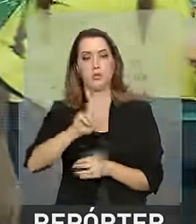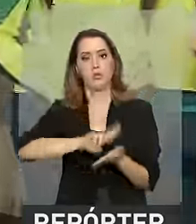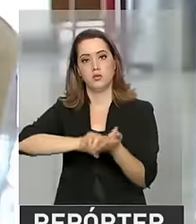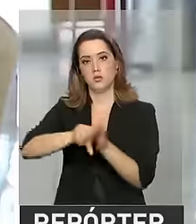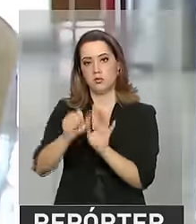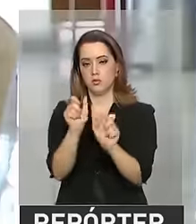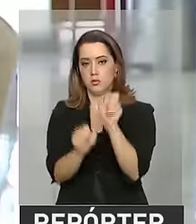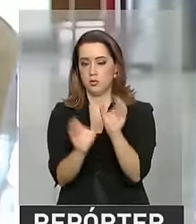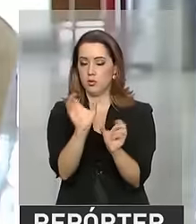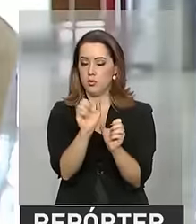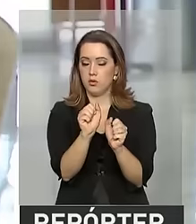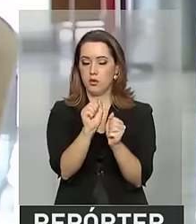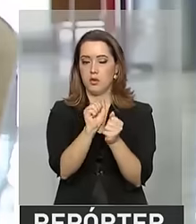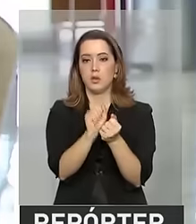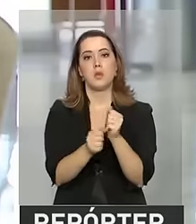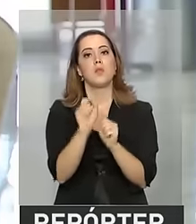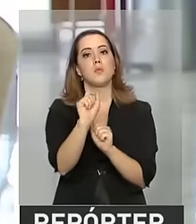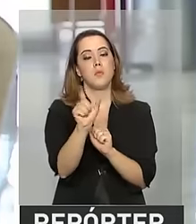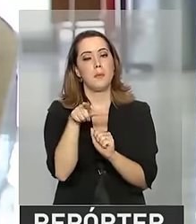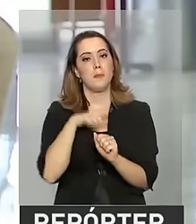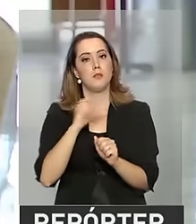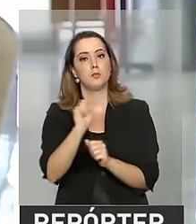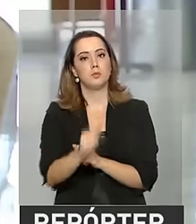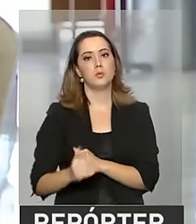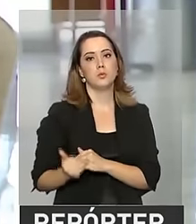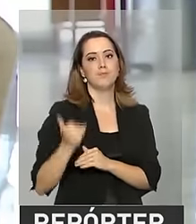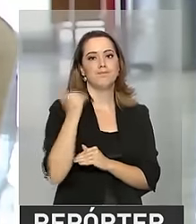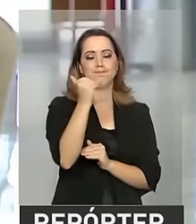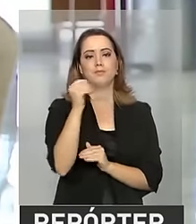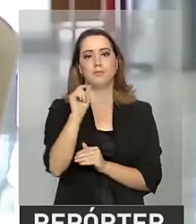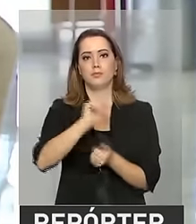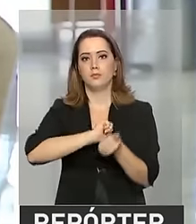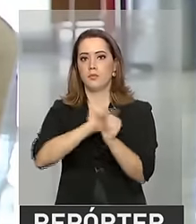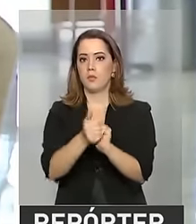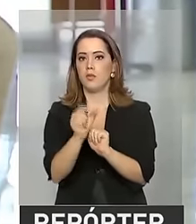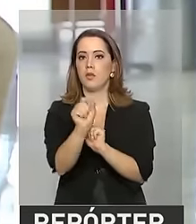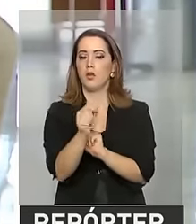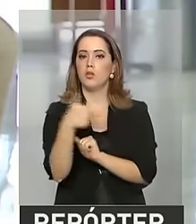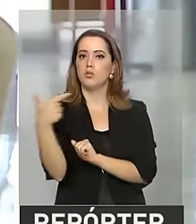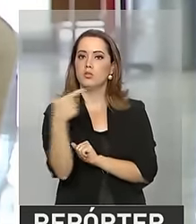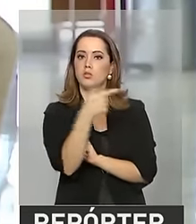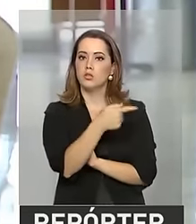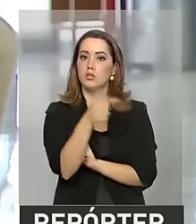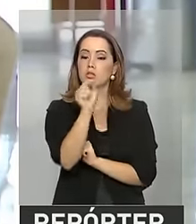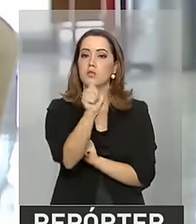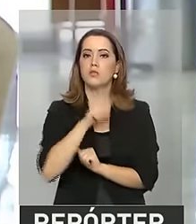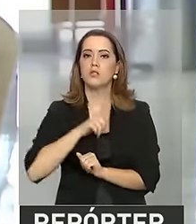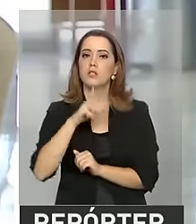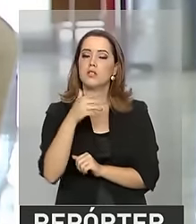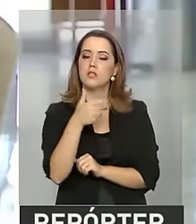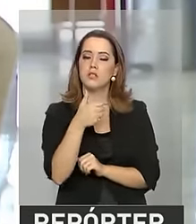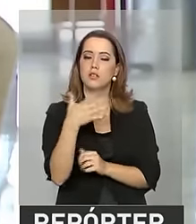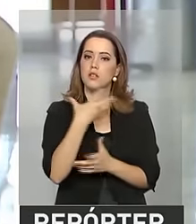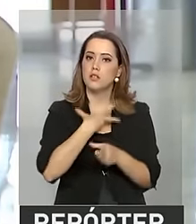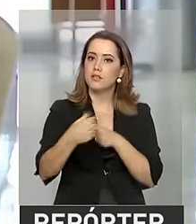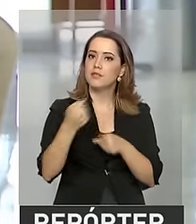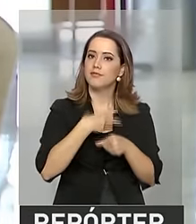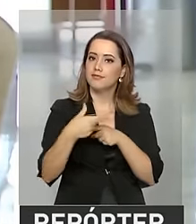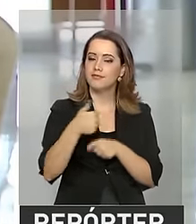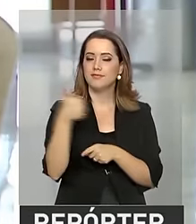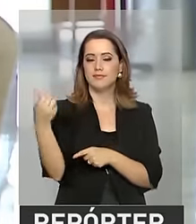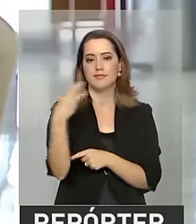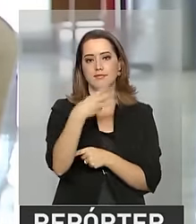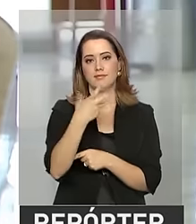do programa de alto rendimento das Forças Armadas disputaram 27 modalidades e conquistaram ao todo 13 medalhas para o